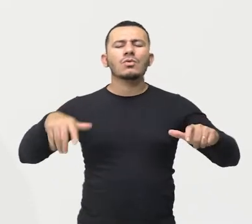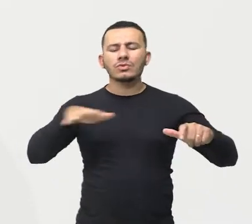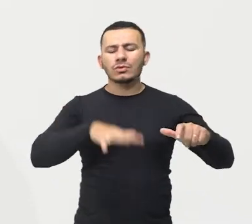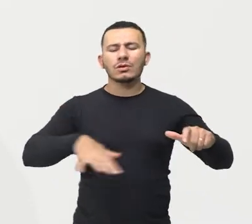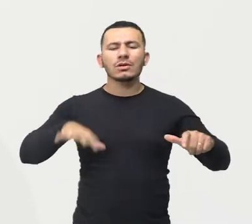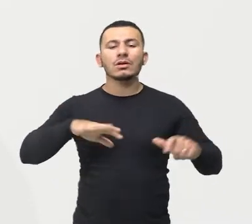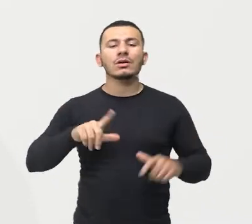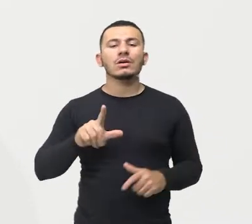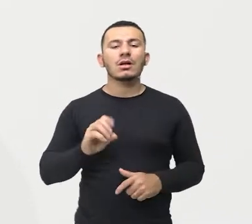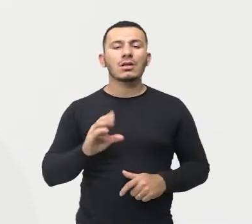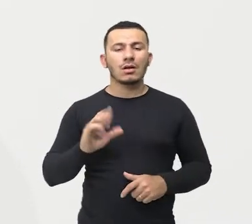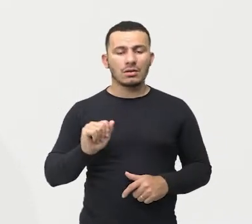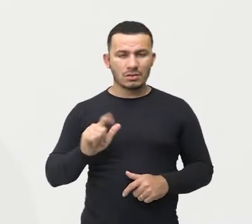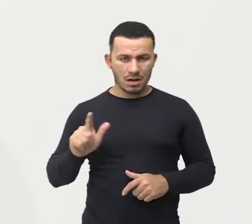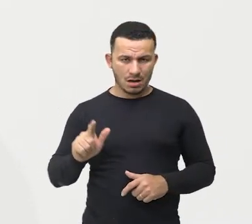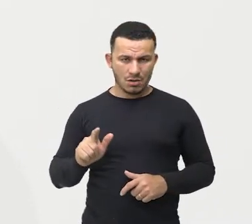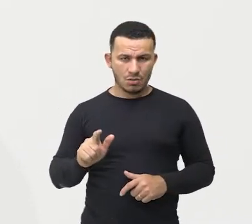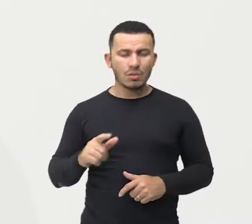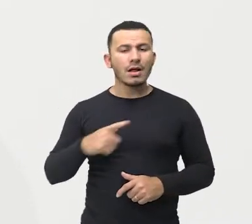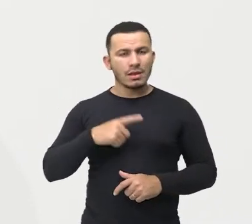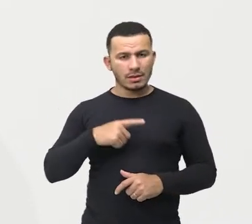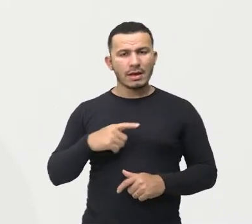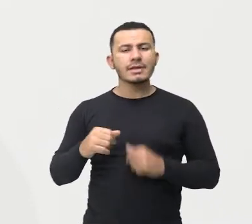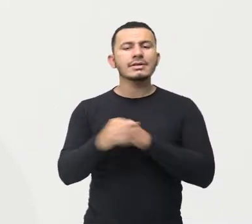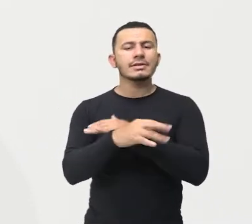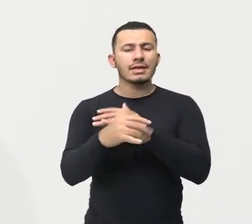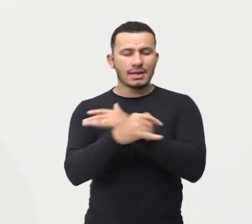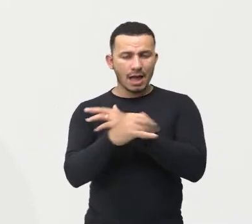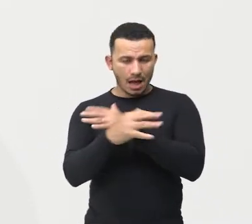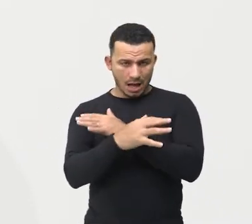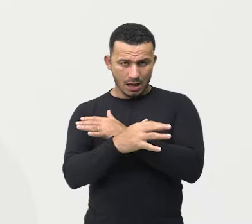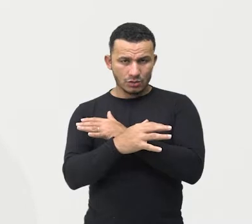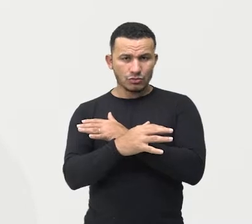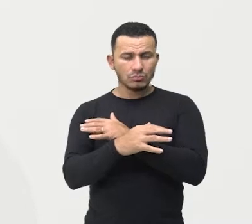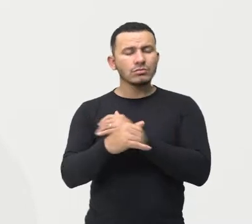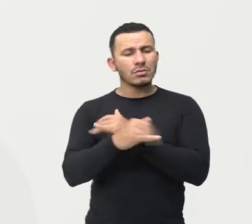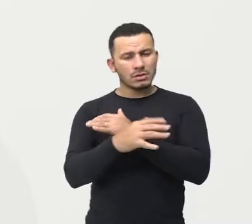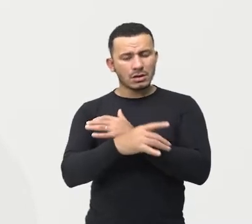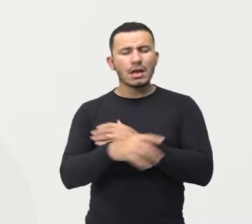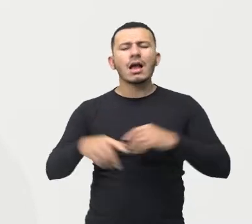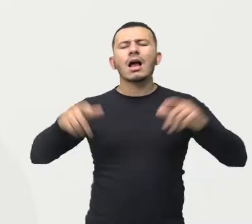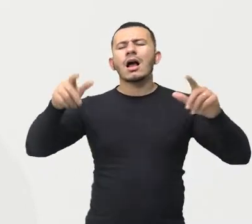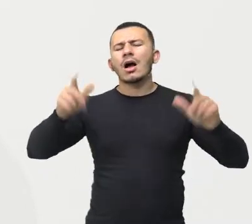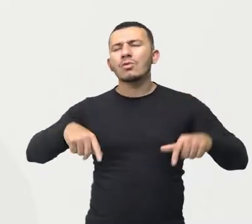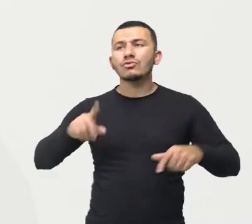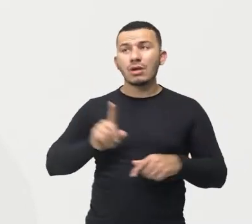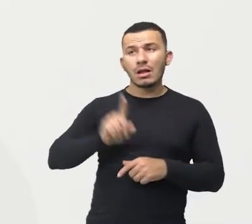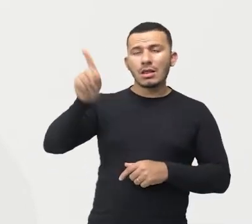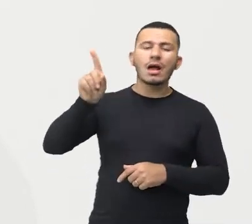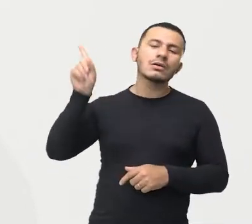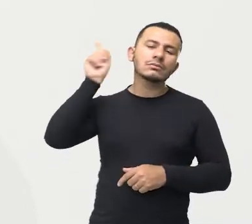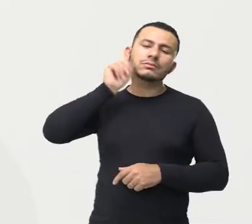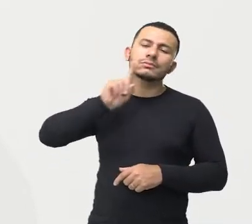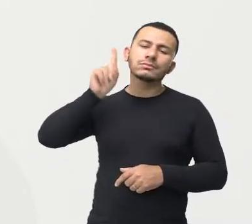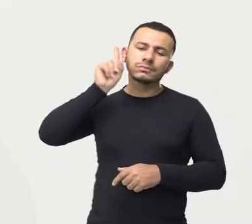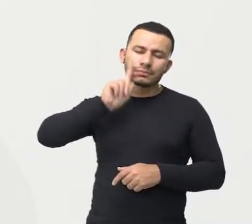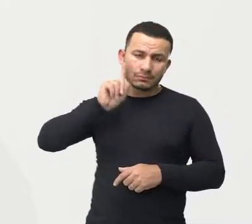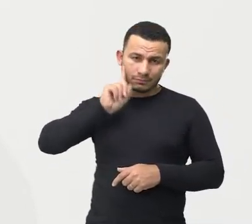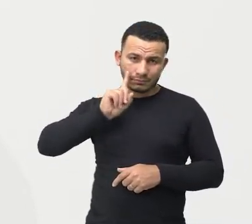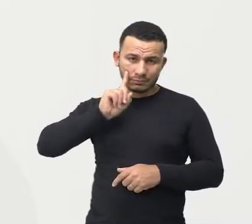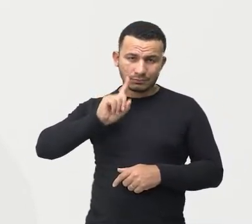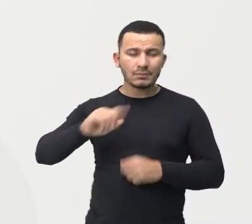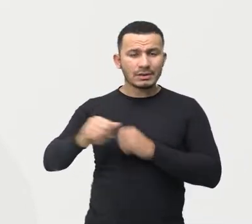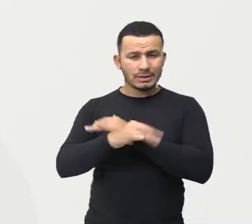aconteceu? Percebo que aconteceu numa cidade, Cheyenne, no estado de Wyoming, nos Estados Unidos.